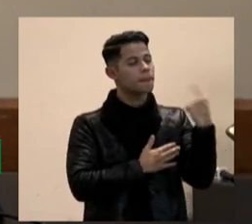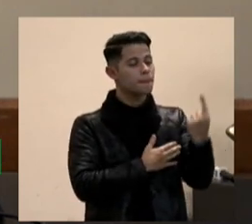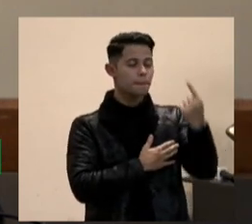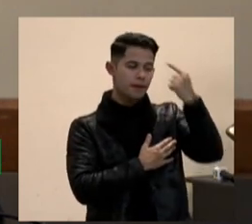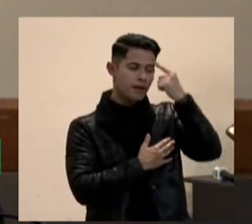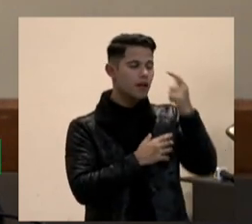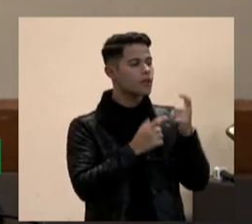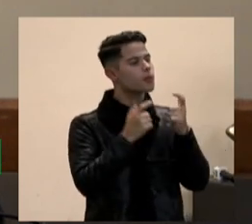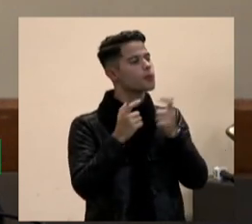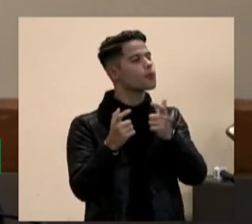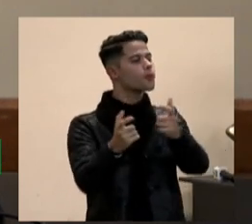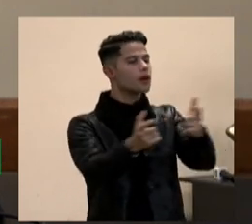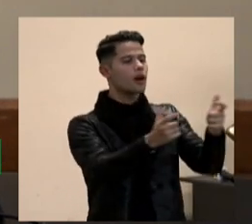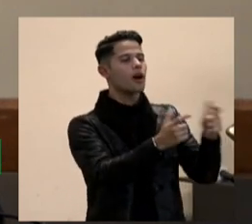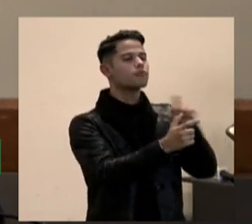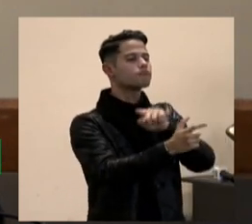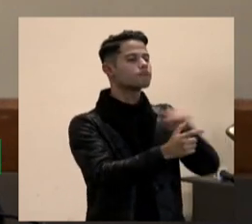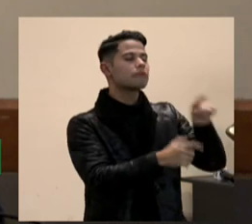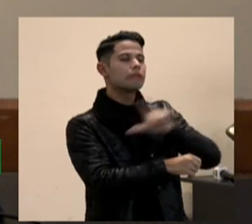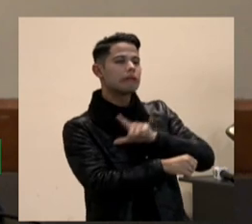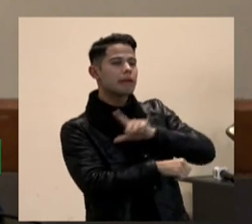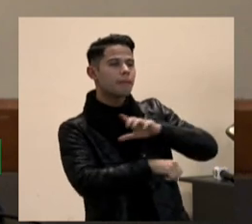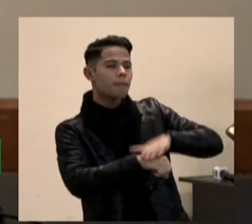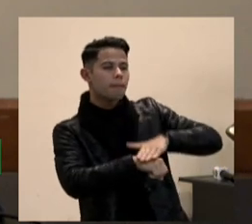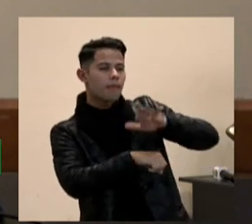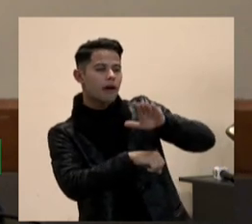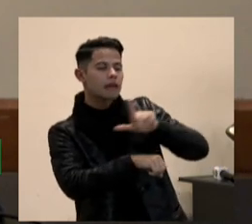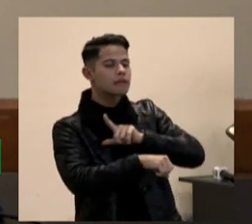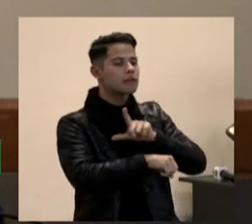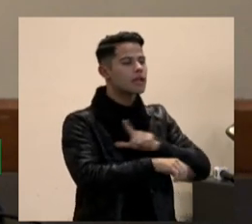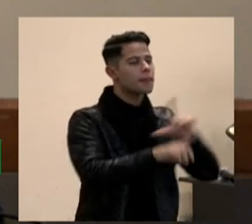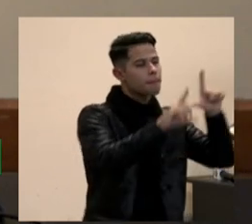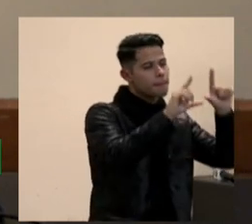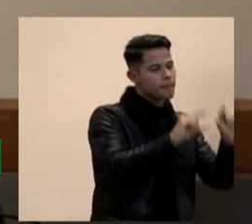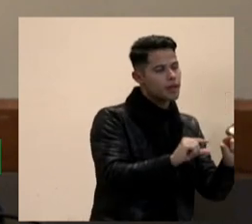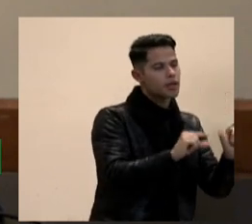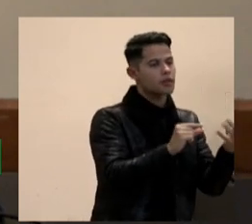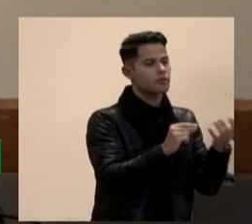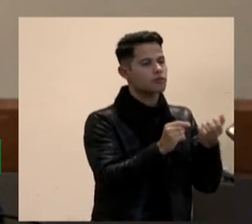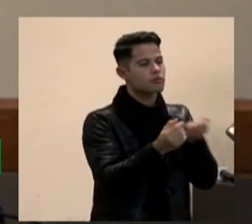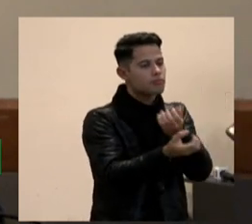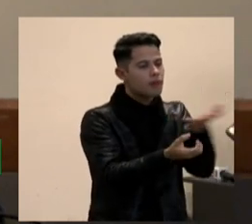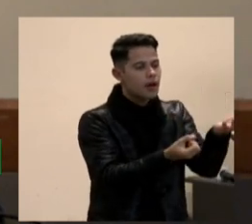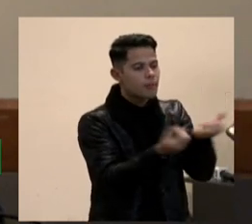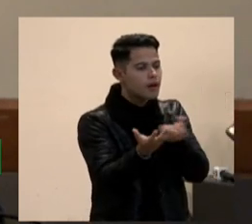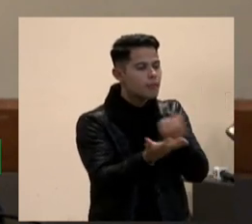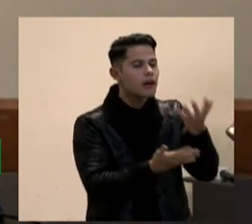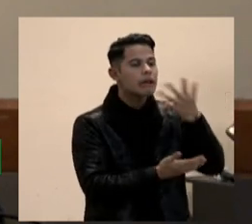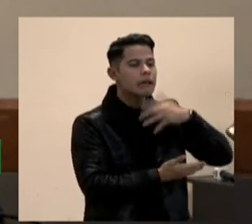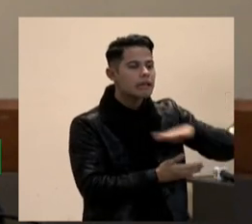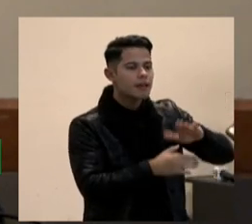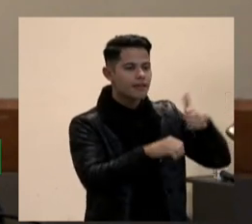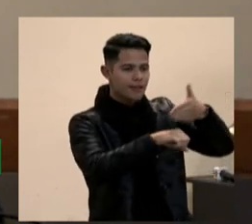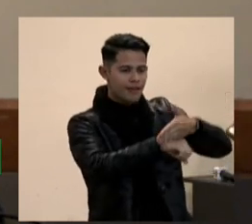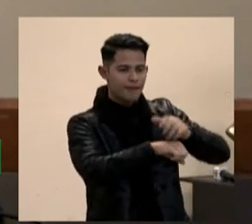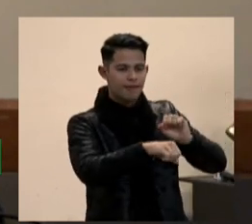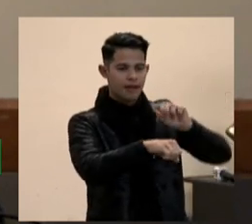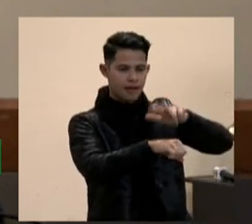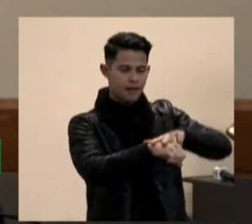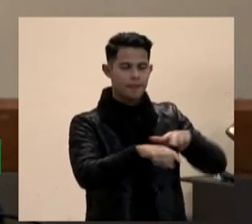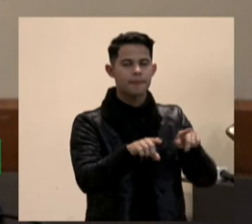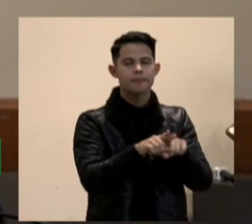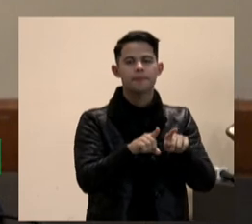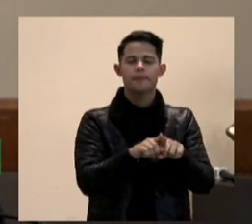locais em que nós temos maior demanda e menos oferta, né? Pensarmos também na questão do quão